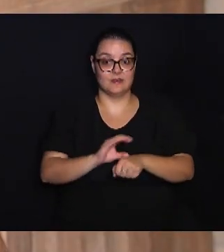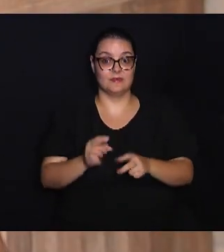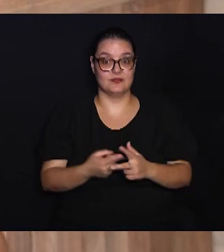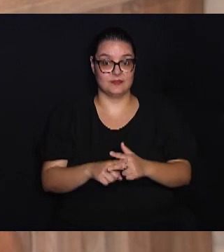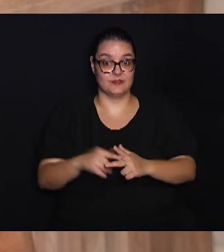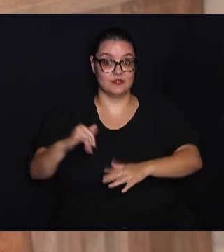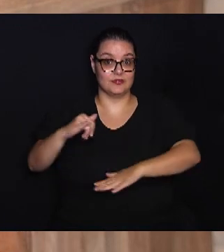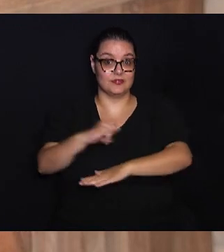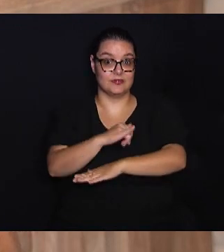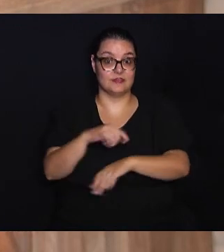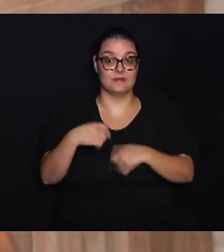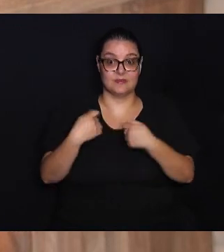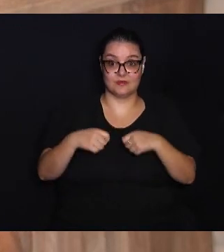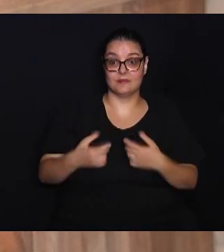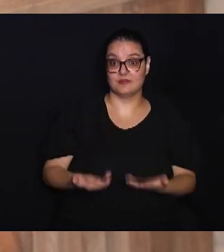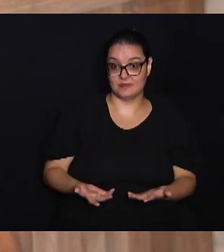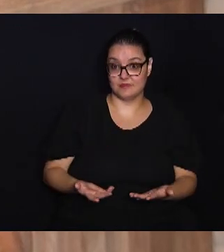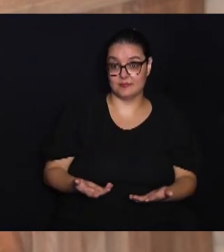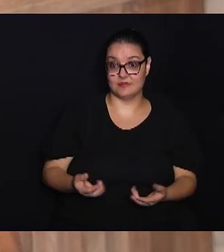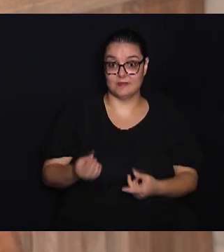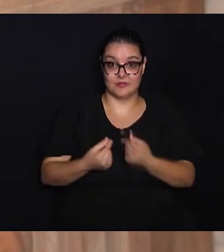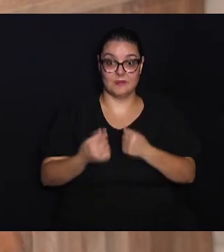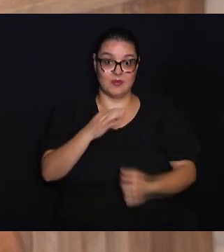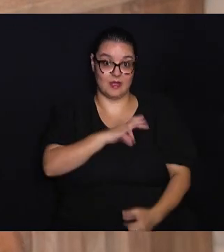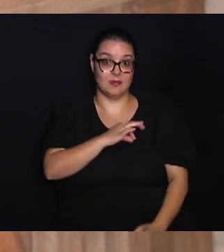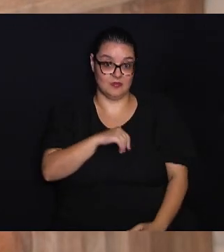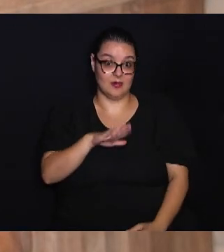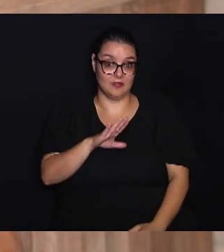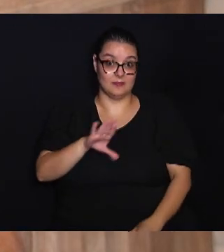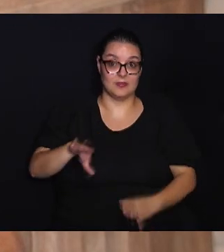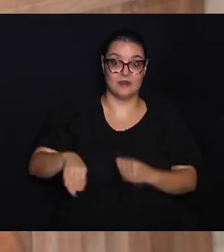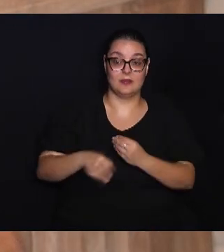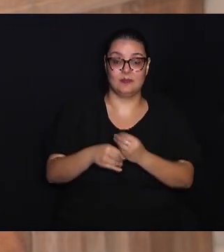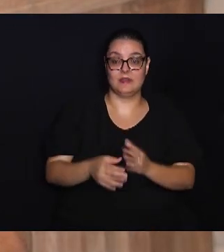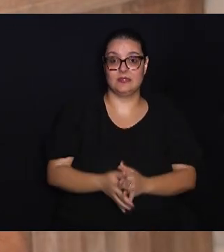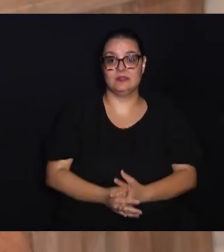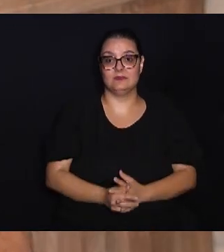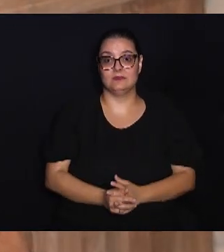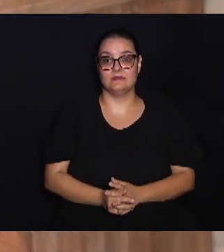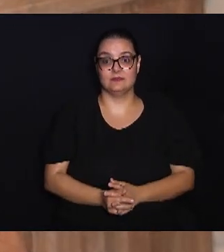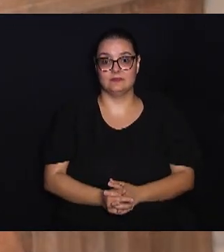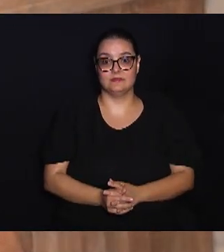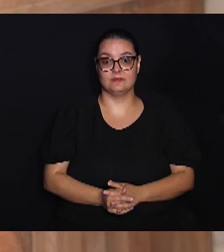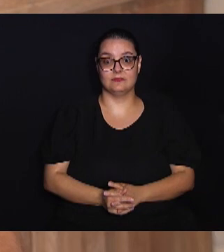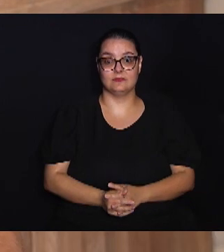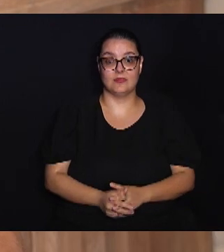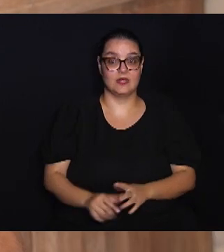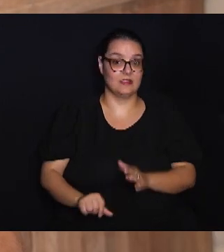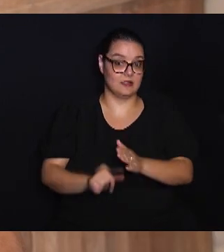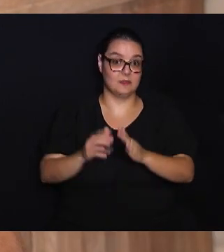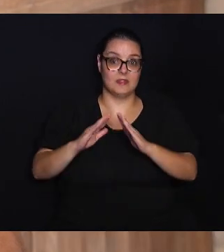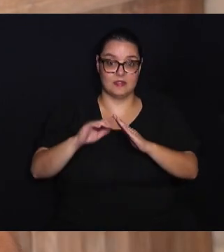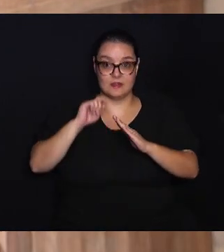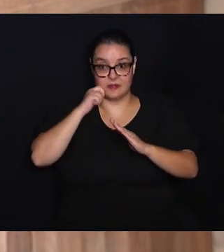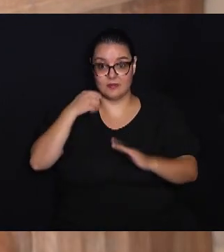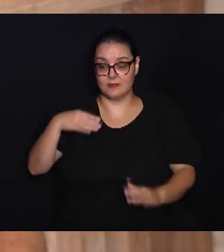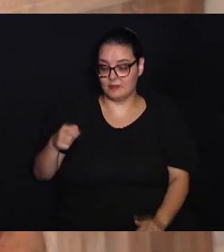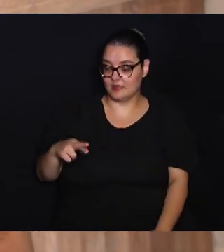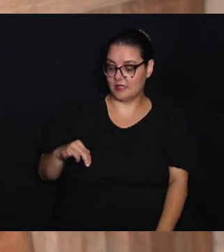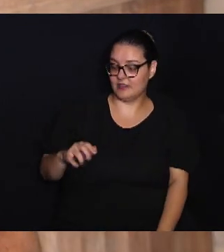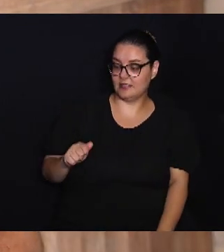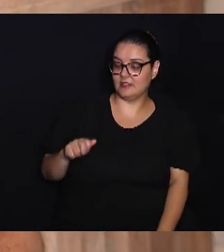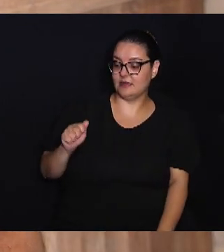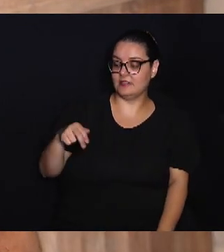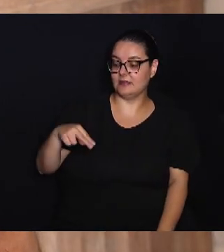mecânico de avião e aí precisava de de uma renda né para poder cumprimentar eu entrei na primeira padaria que foi a Maria